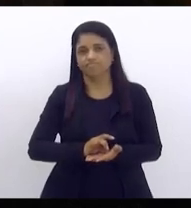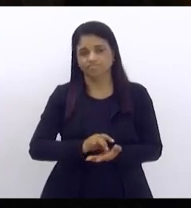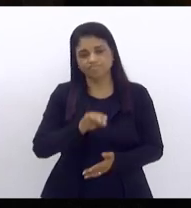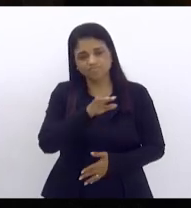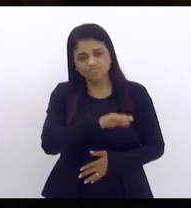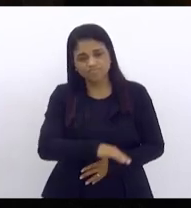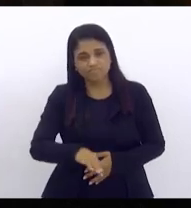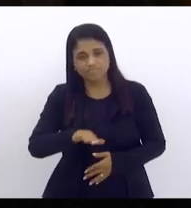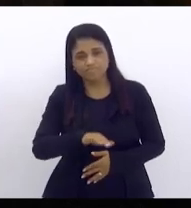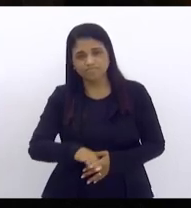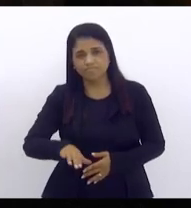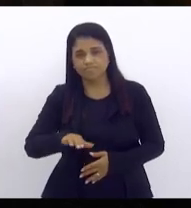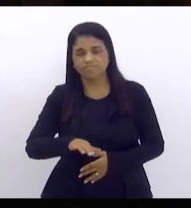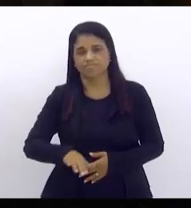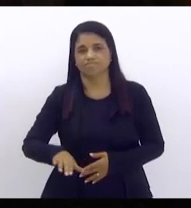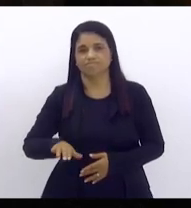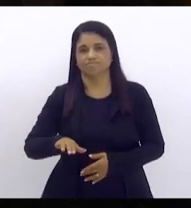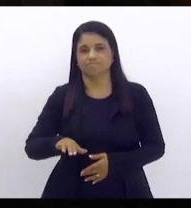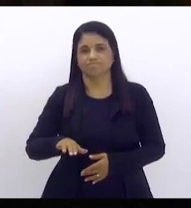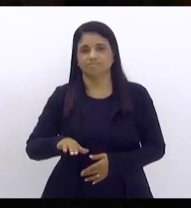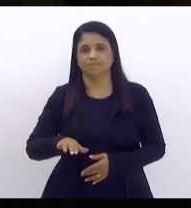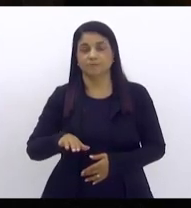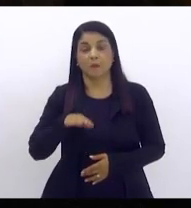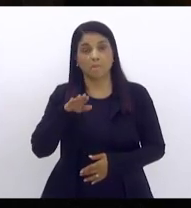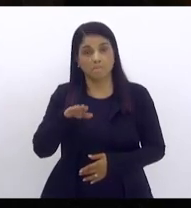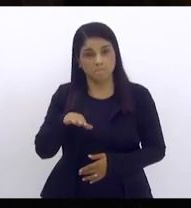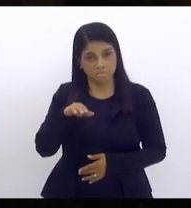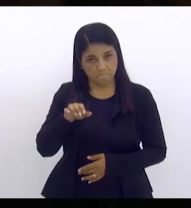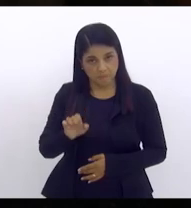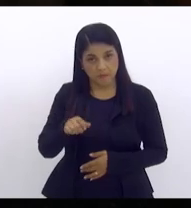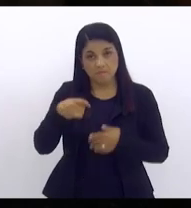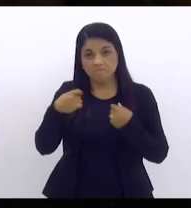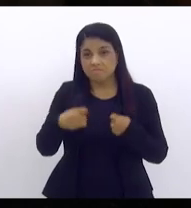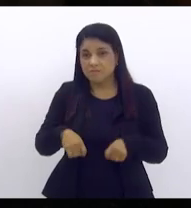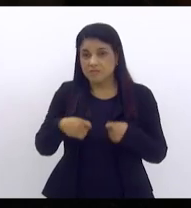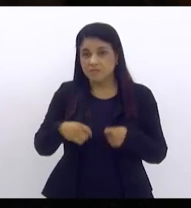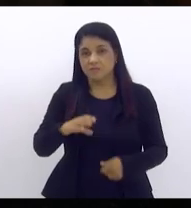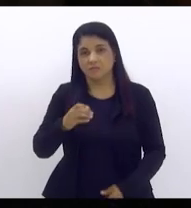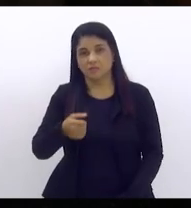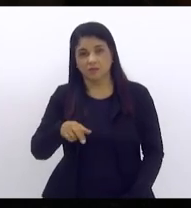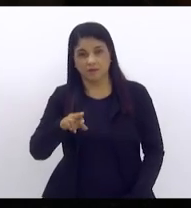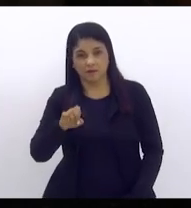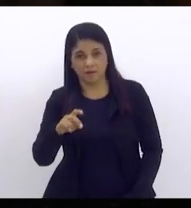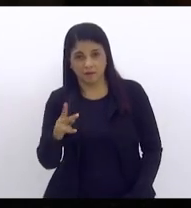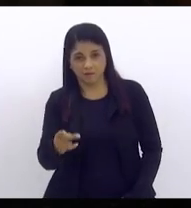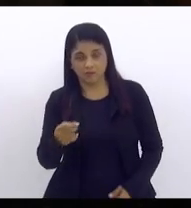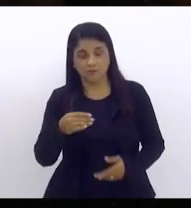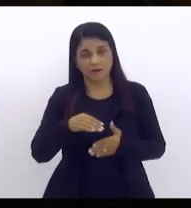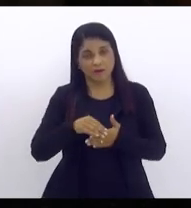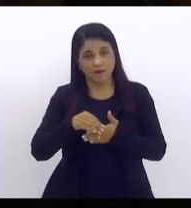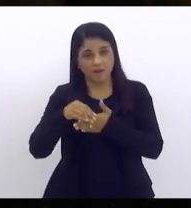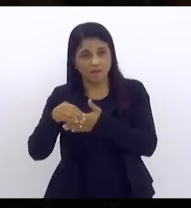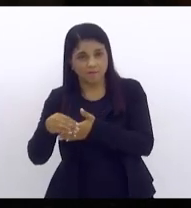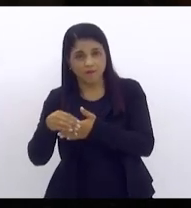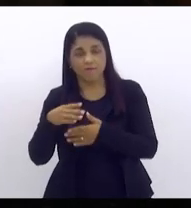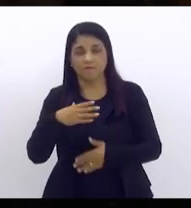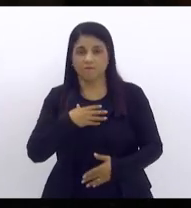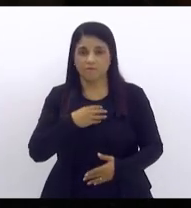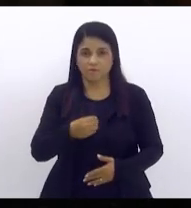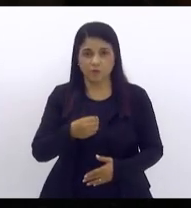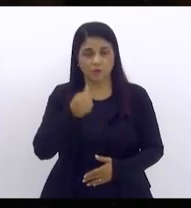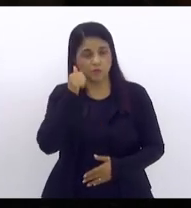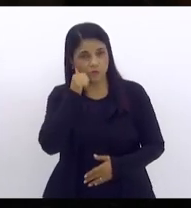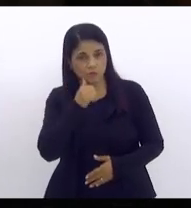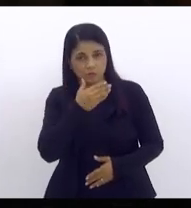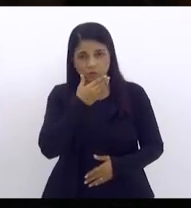crianças ali na primeira infância, onde suas mães dependem das creches para levar os seus filhos e filhas em segurança e